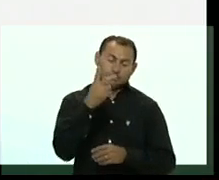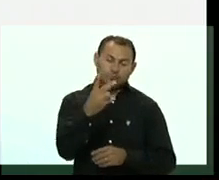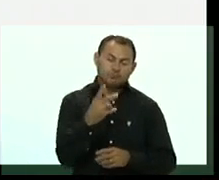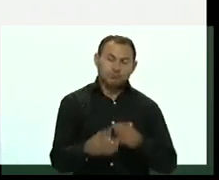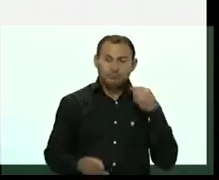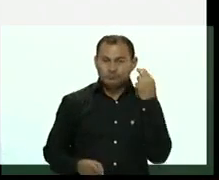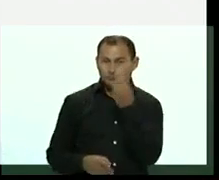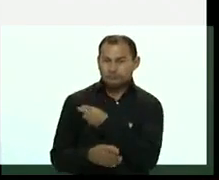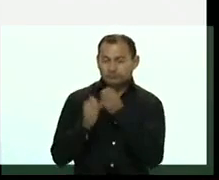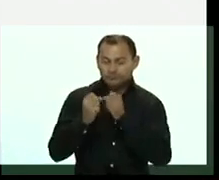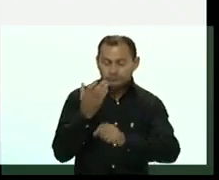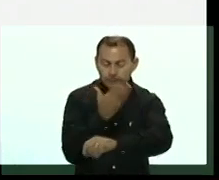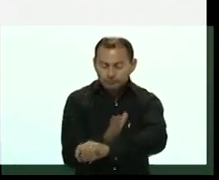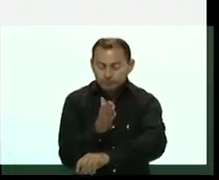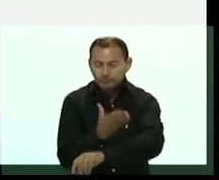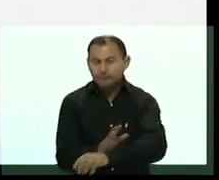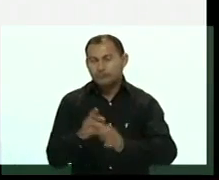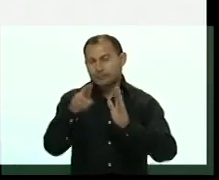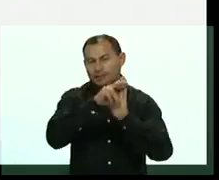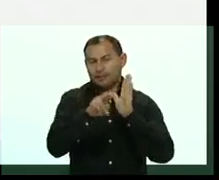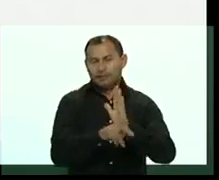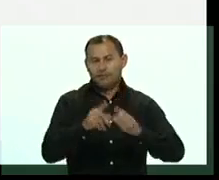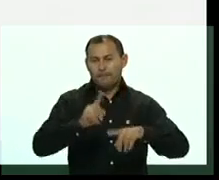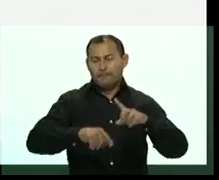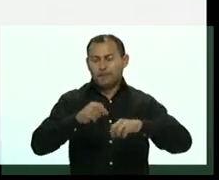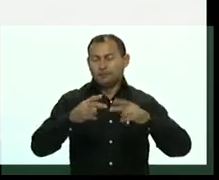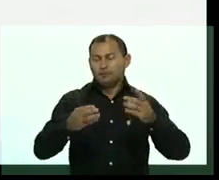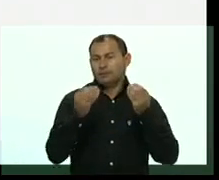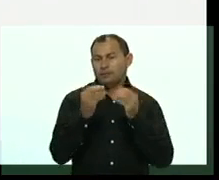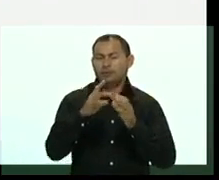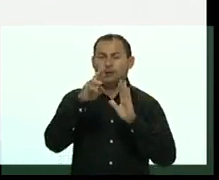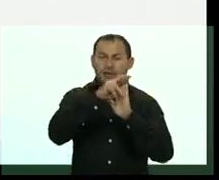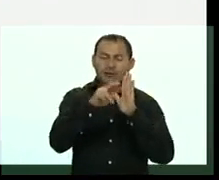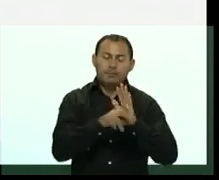funções, nós podemos aplicar regra do produto. Como que é a